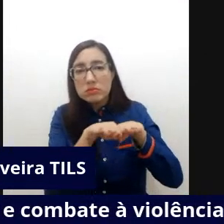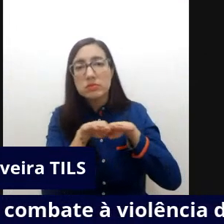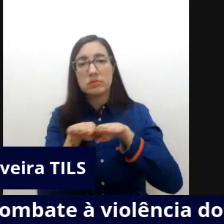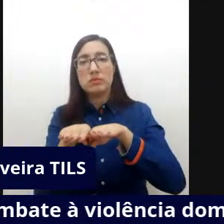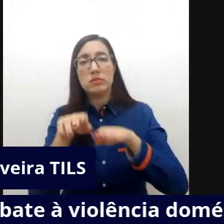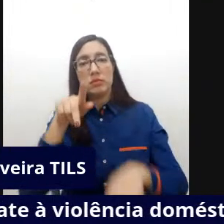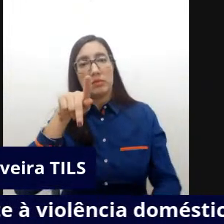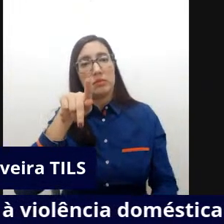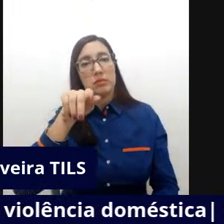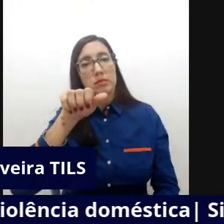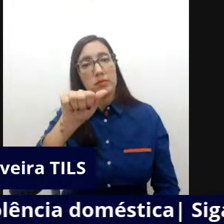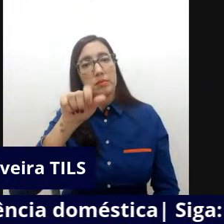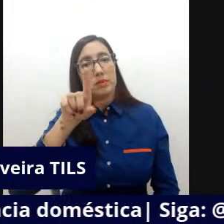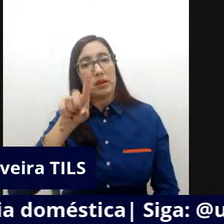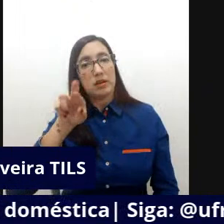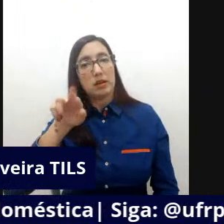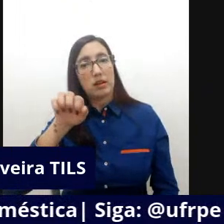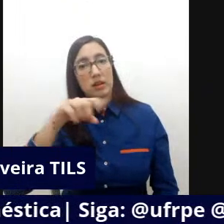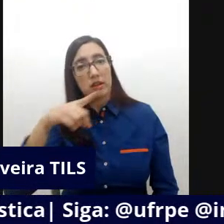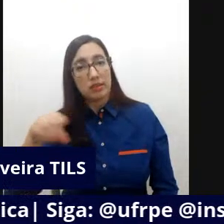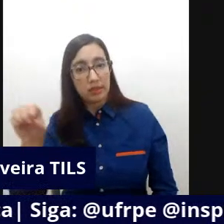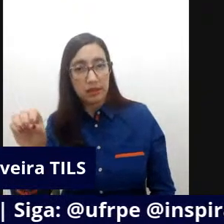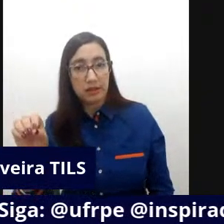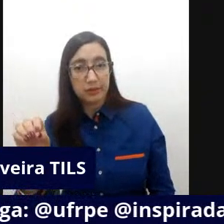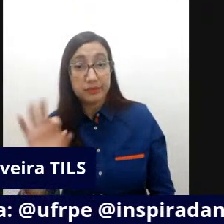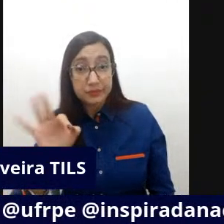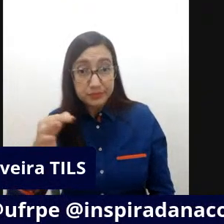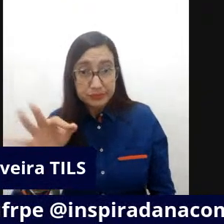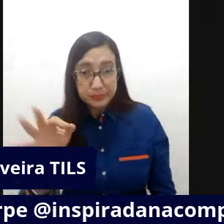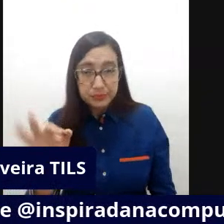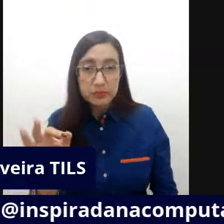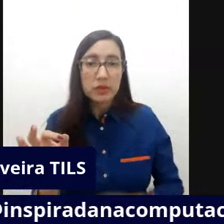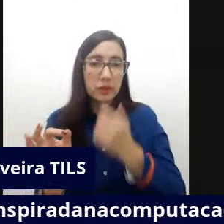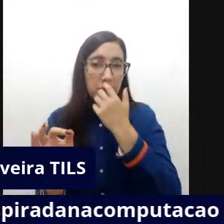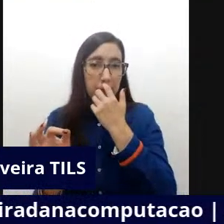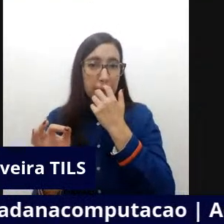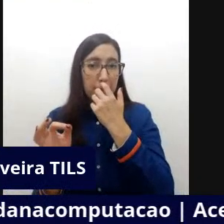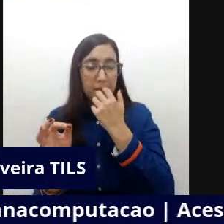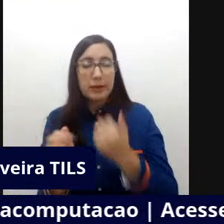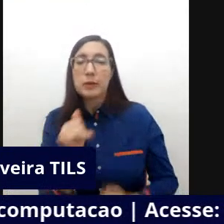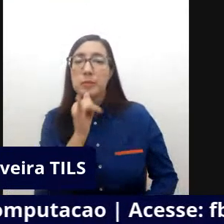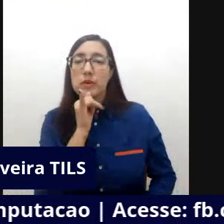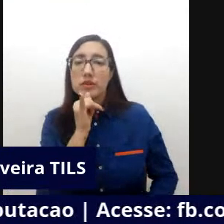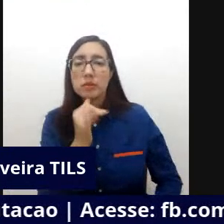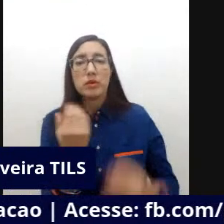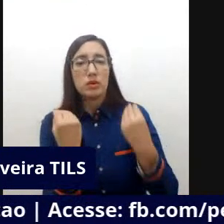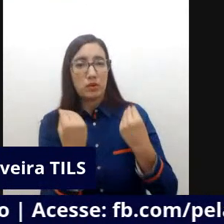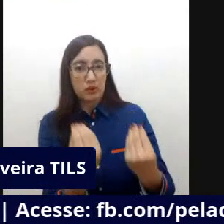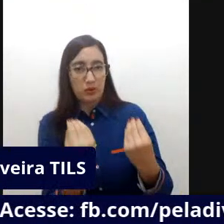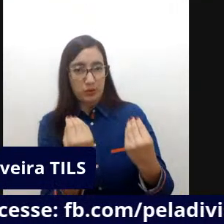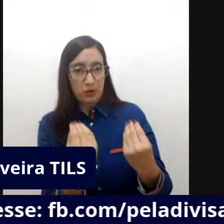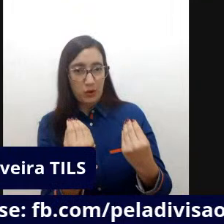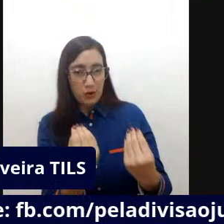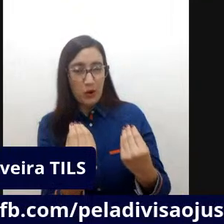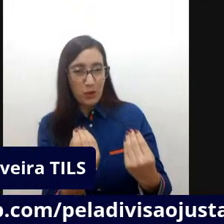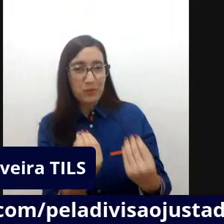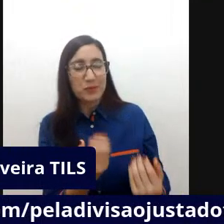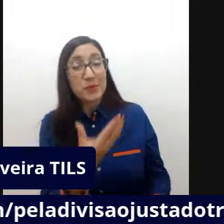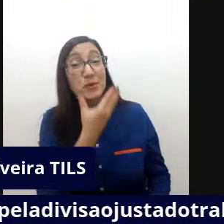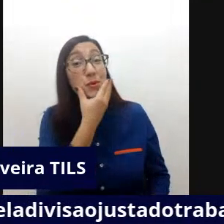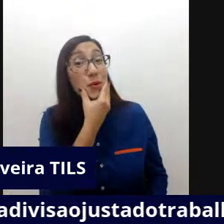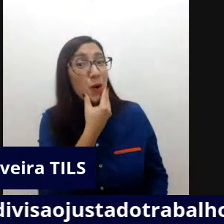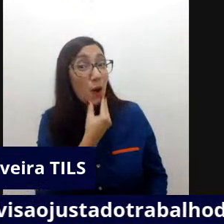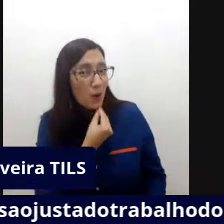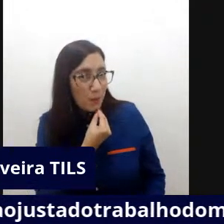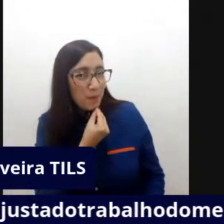da filha e ter que fazer o trabalho dele home office. Isso, muitos já